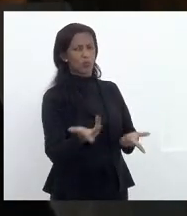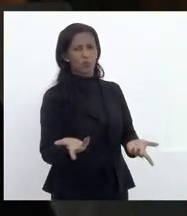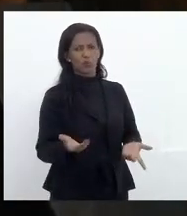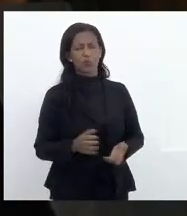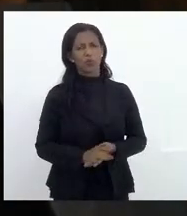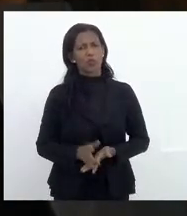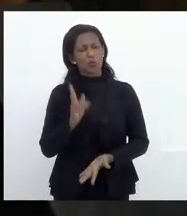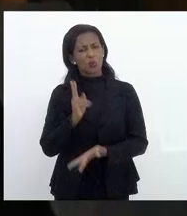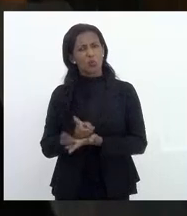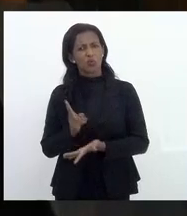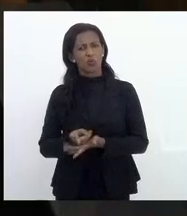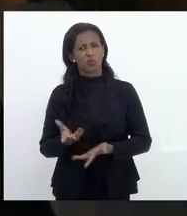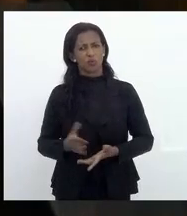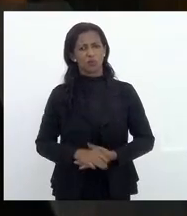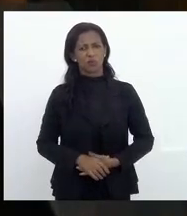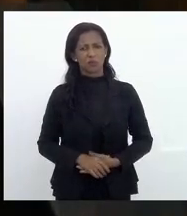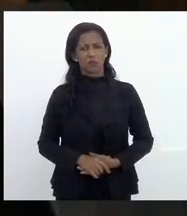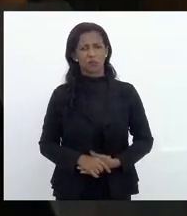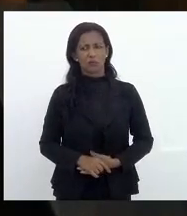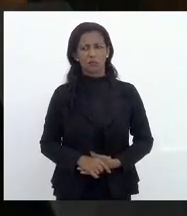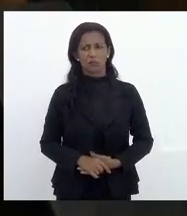e isso continua